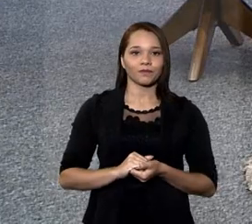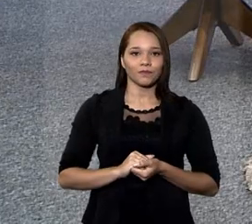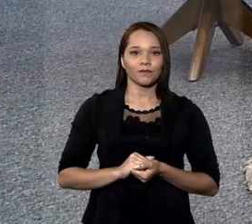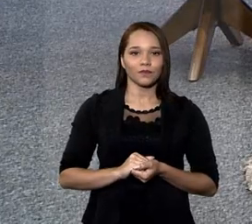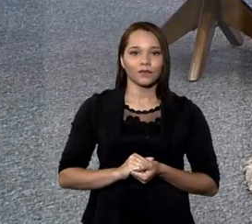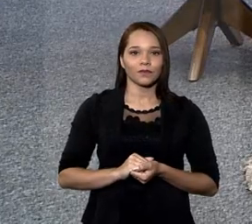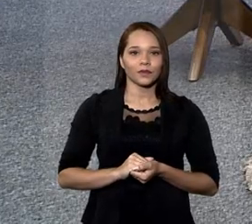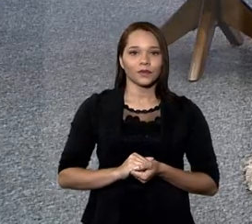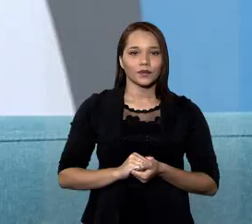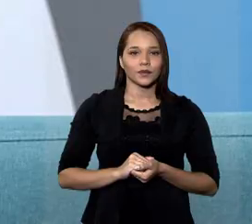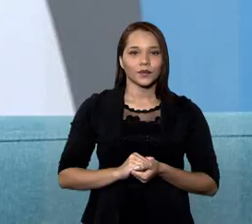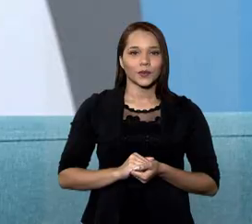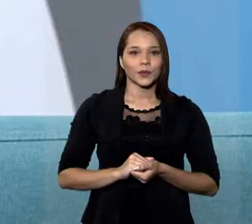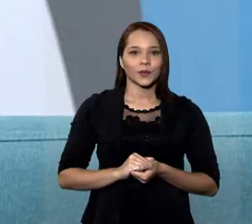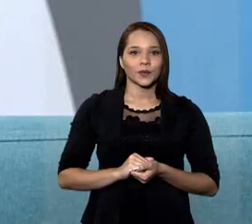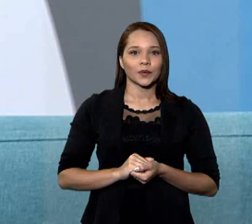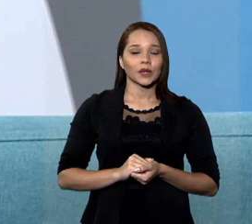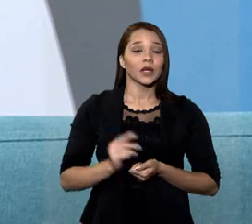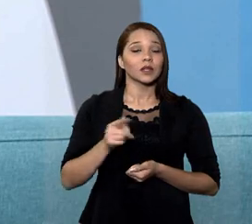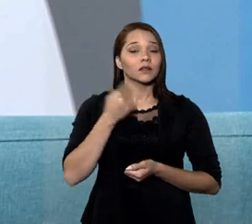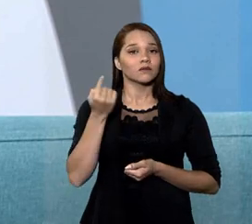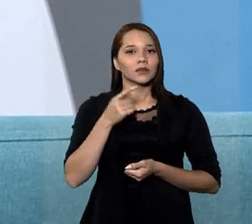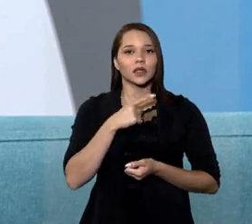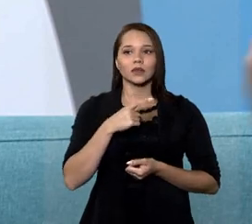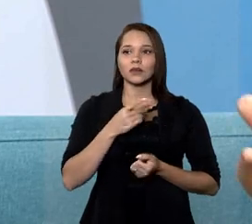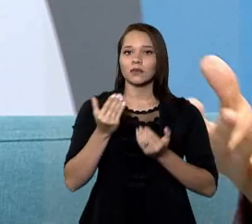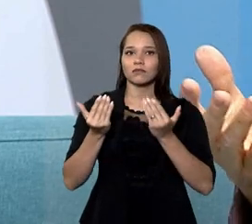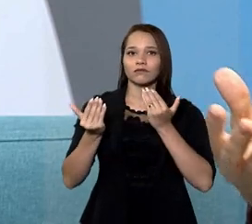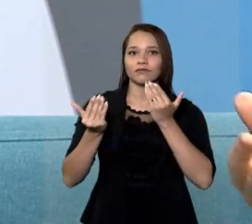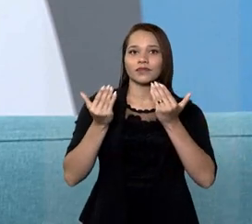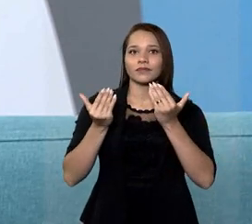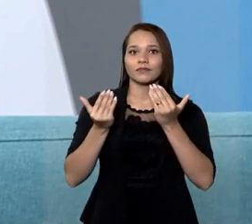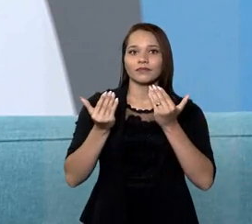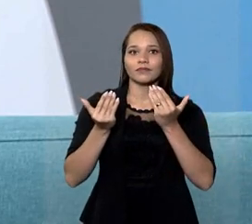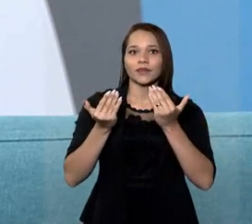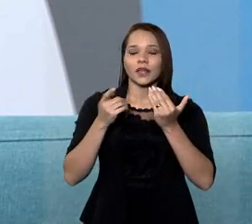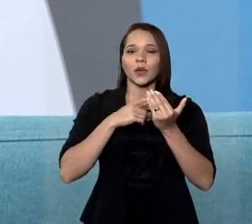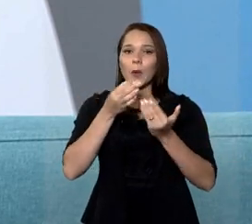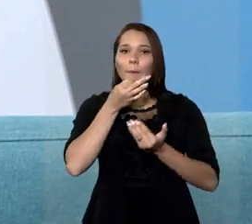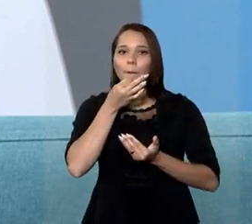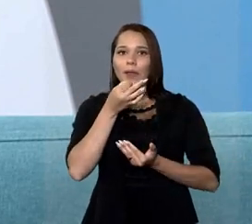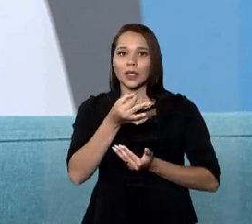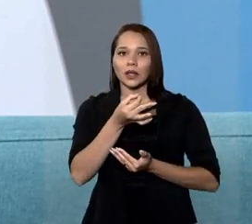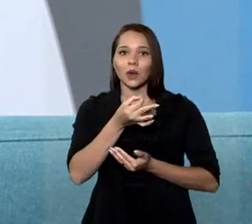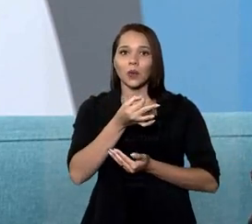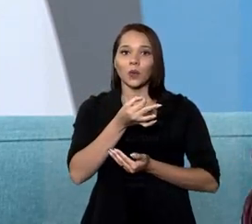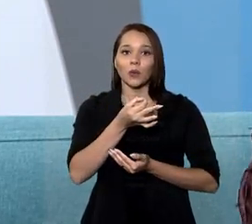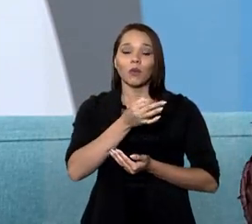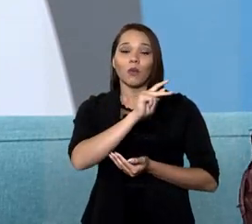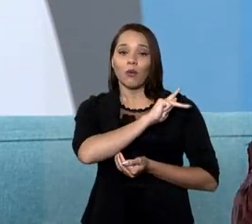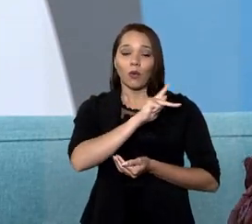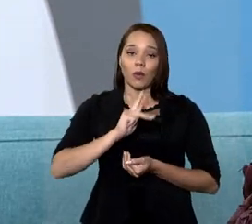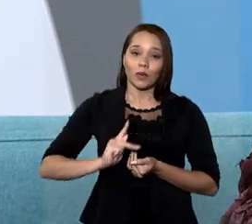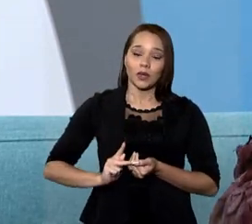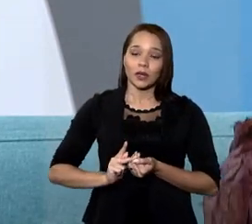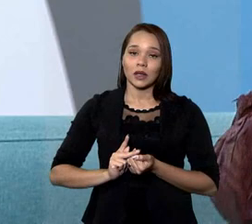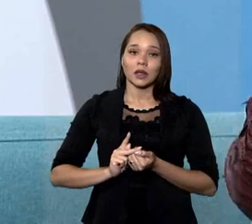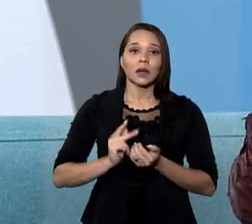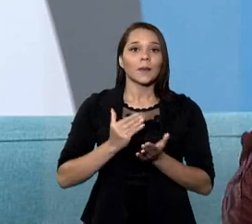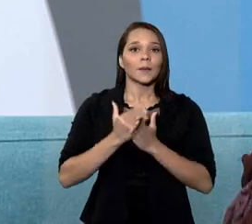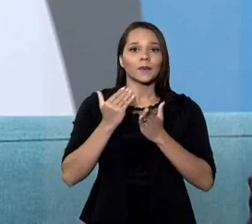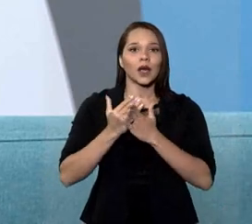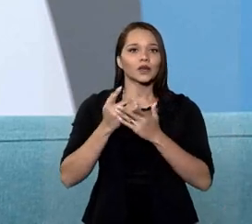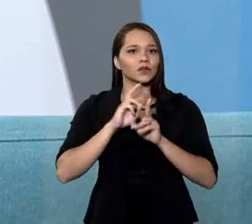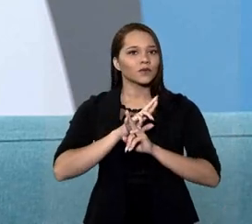e nós temos um paradoxo nós temos agora uma opinião pública cada vez